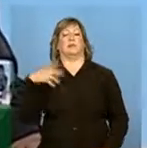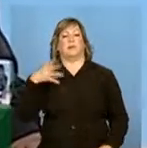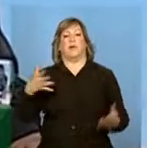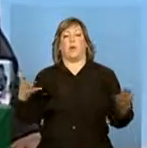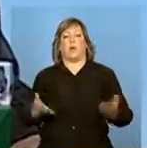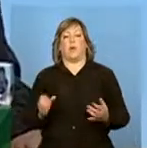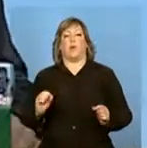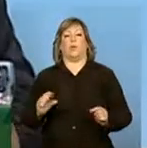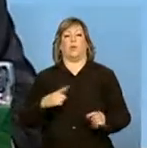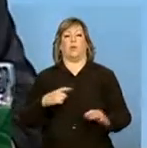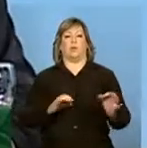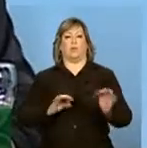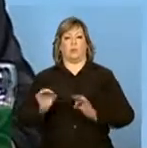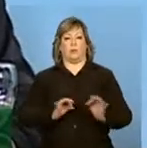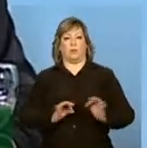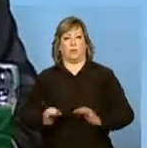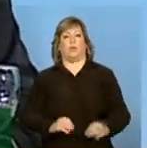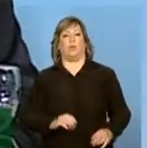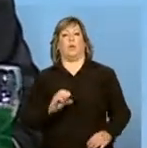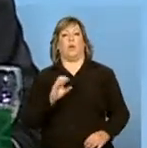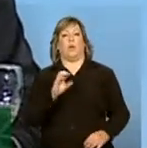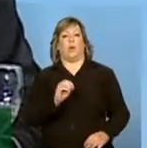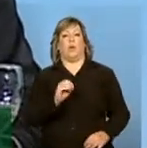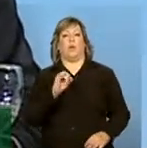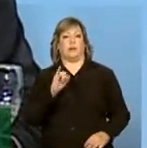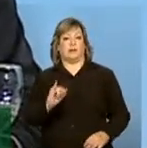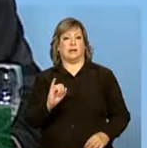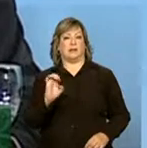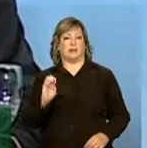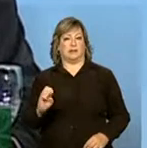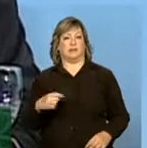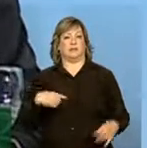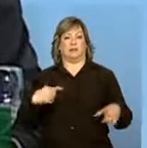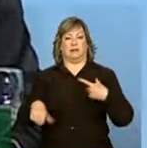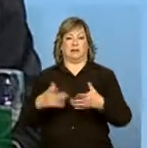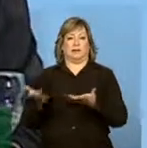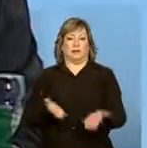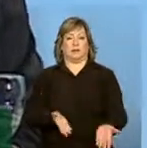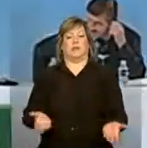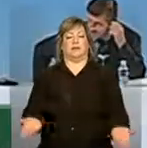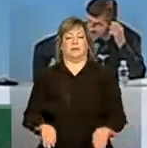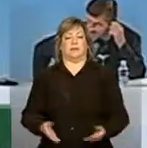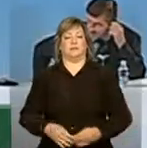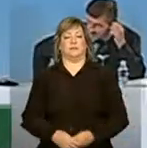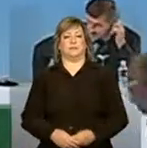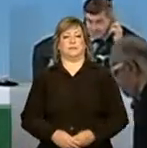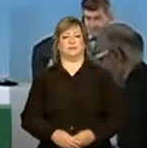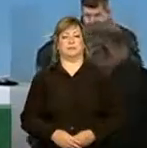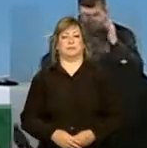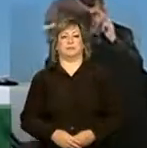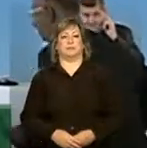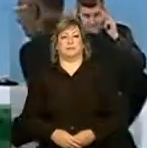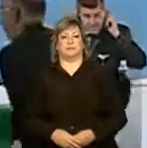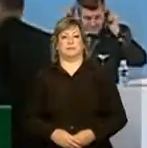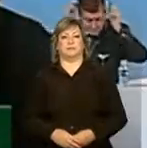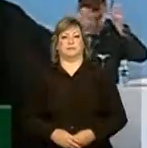da Organização Internacional de Empregadores. O senhor tem a palavra.